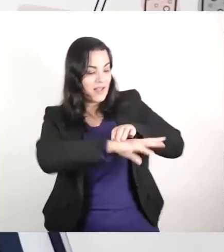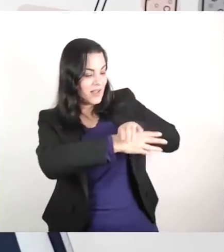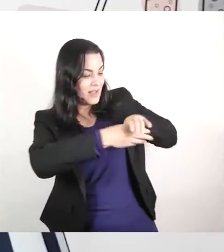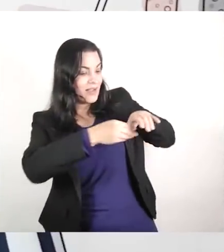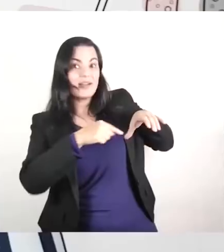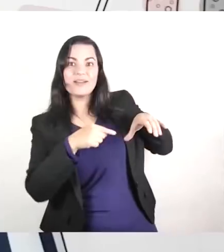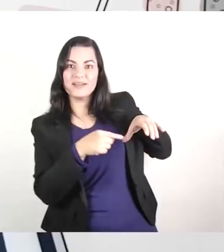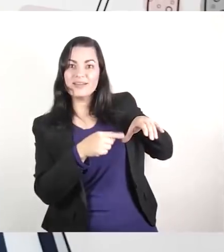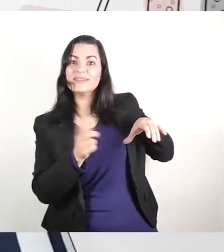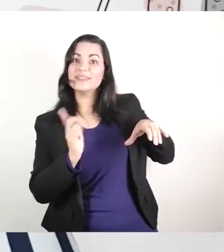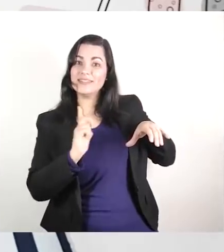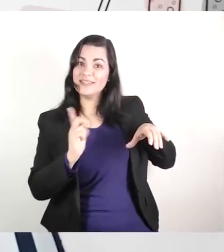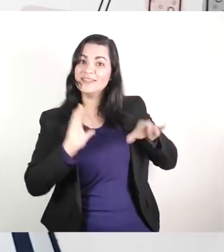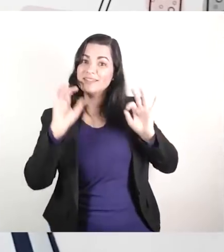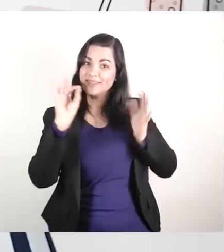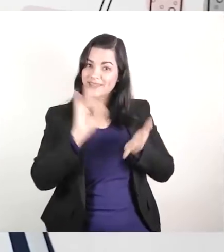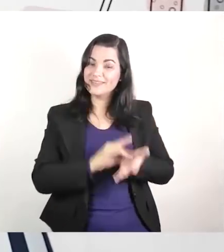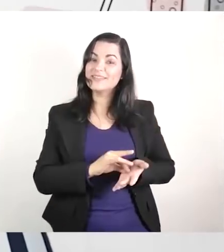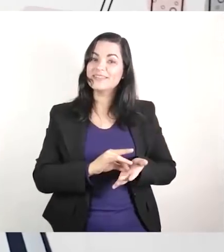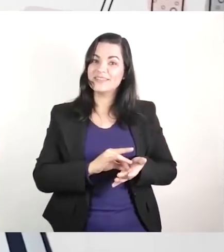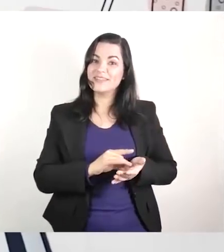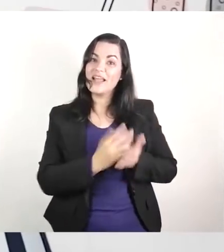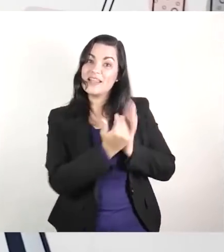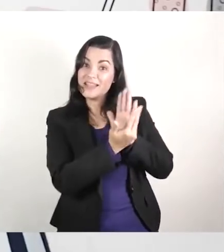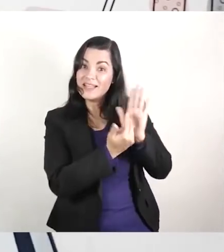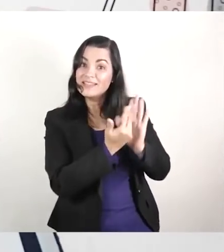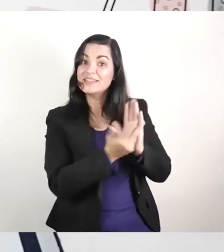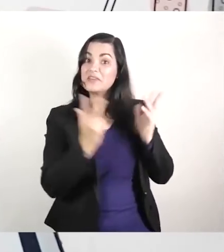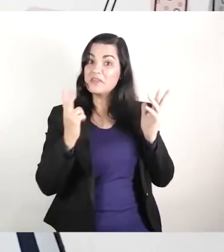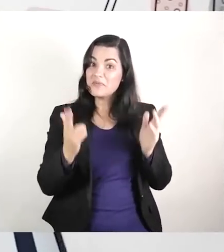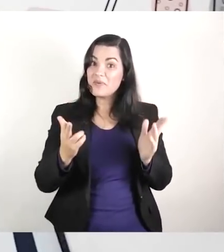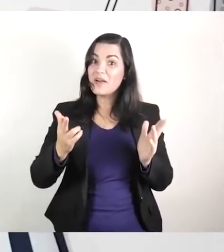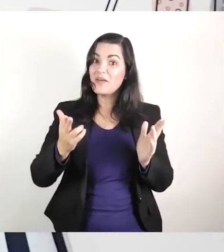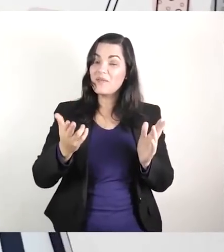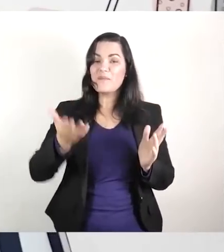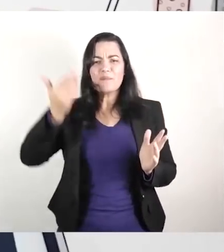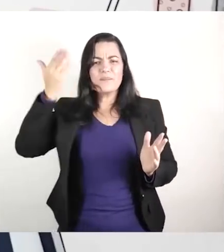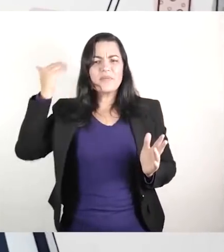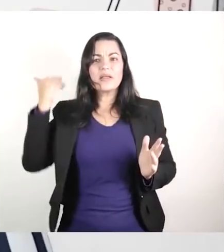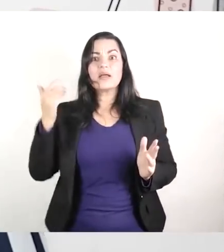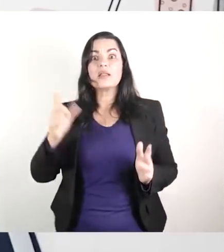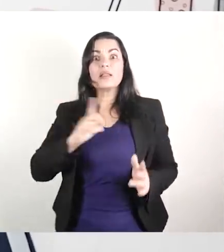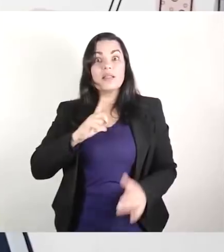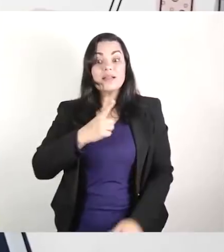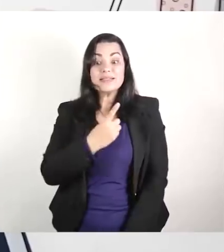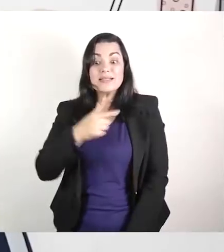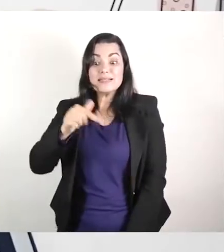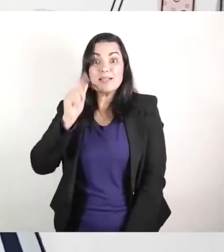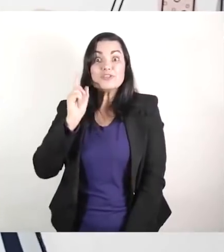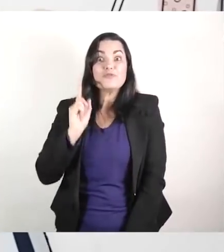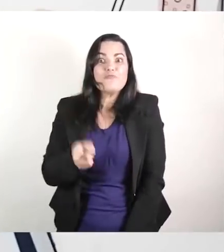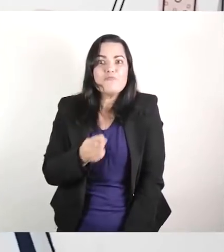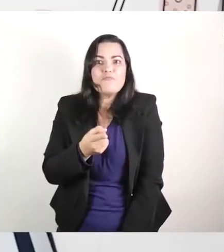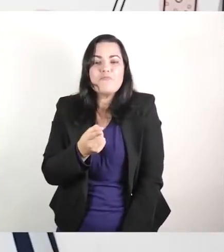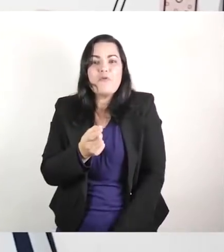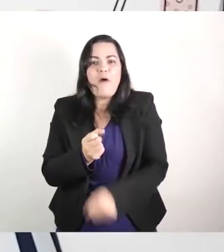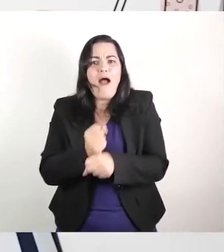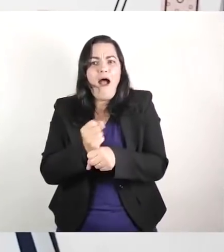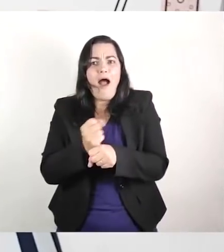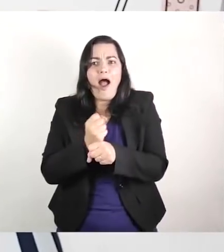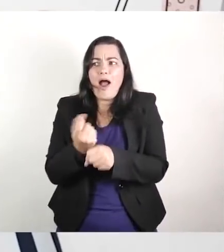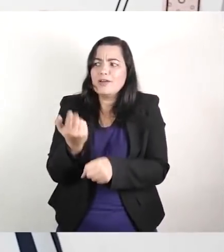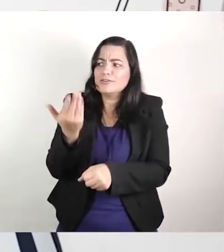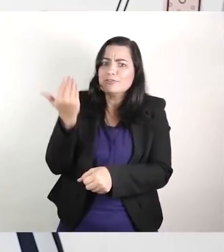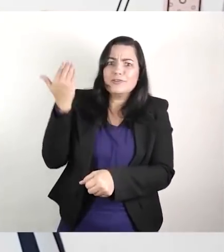onde nós temos esses registros rupestres com mais de 17 mil anos. Olha quanto tempo,